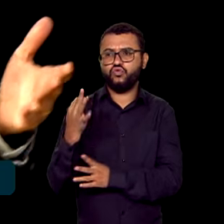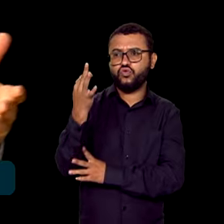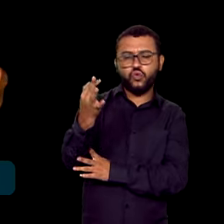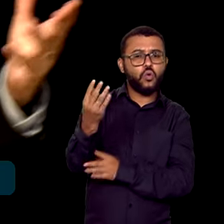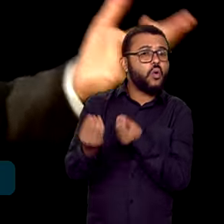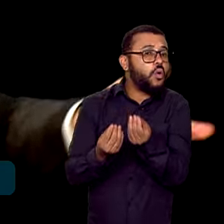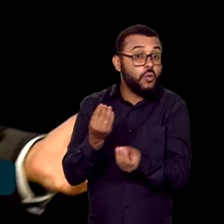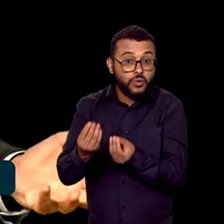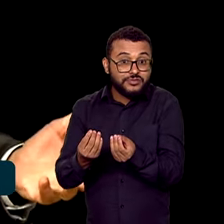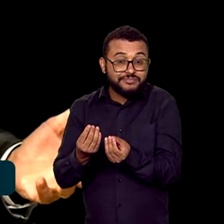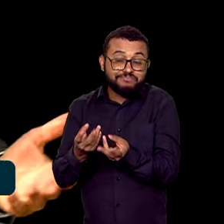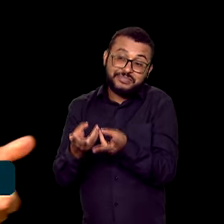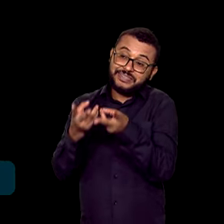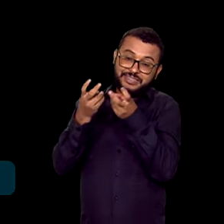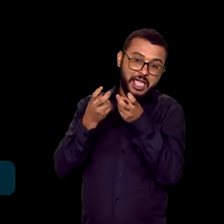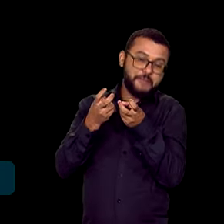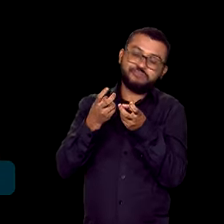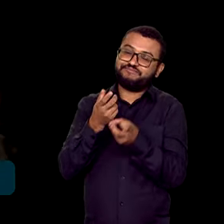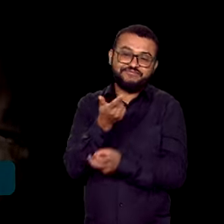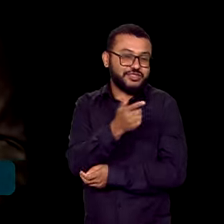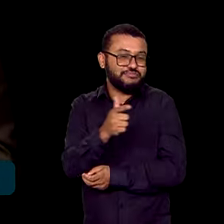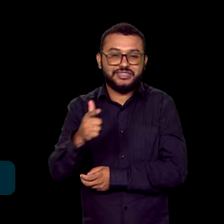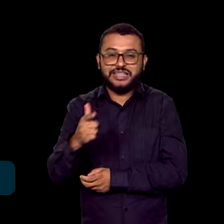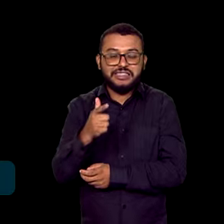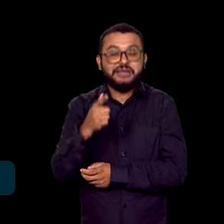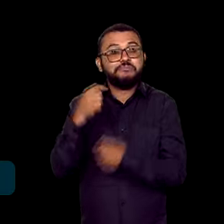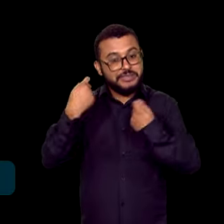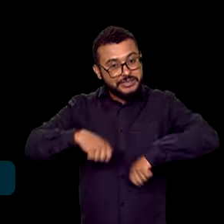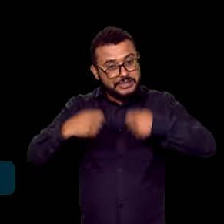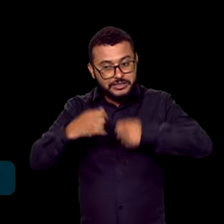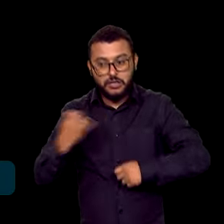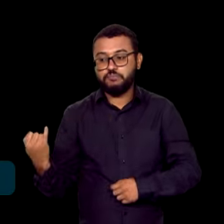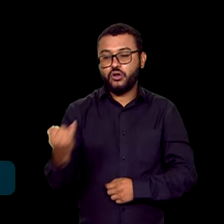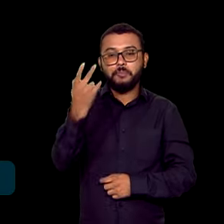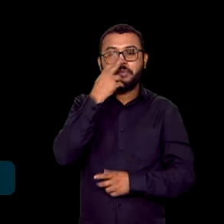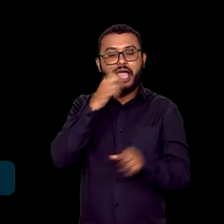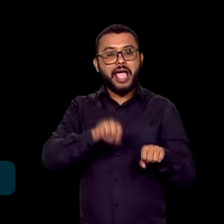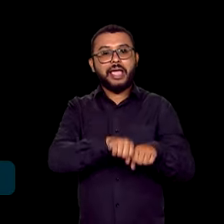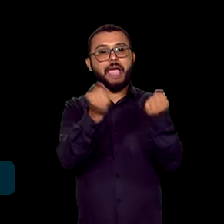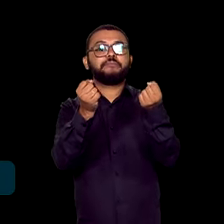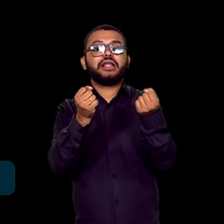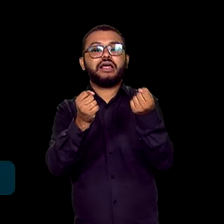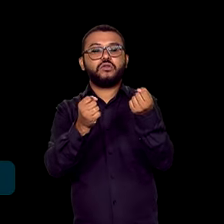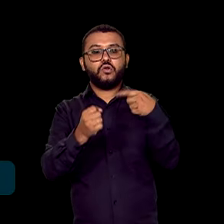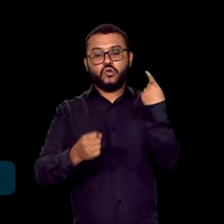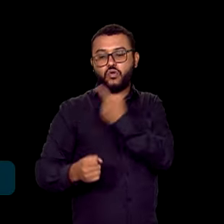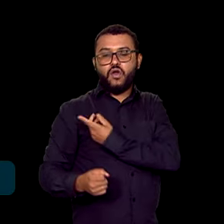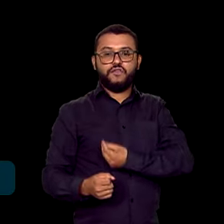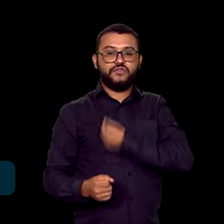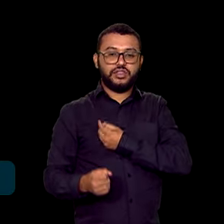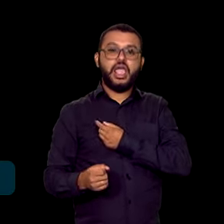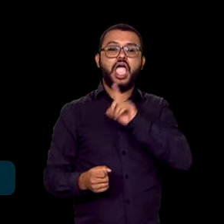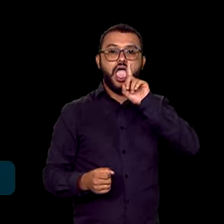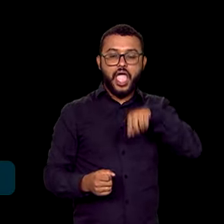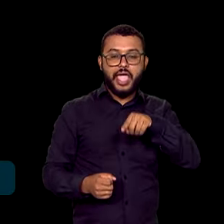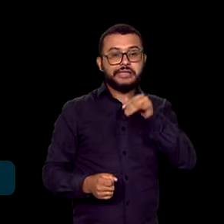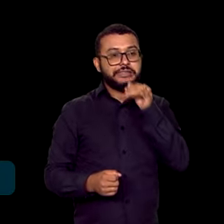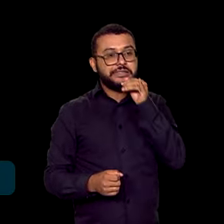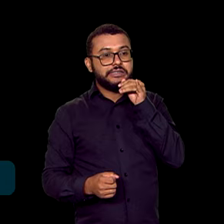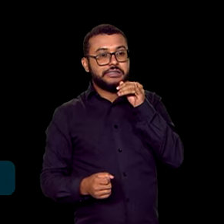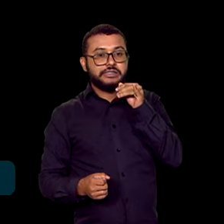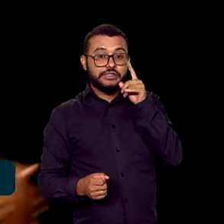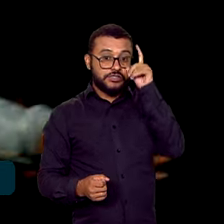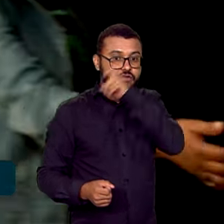futuro, não tem como deixar de considerar que nós estamos destruindo aquilo que nos mantém vivos. E isso não